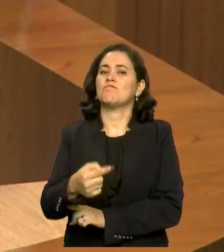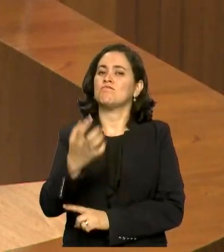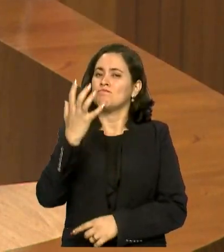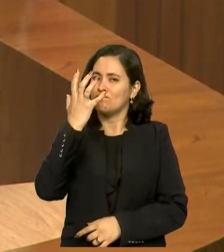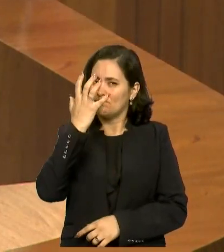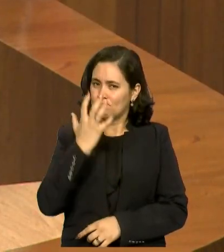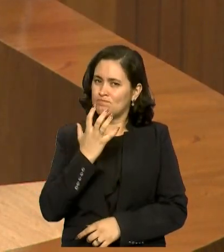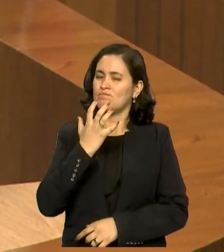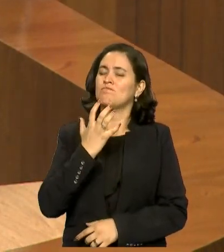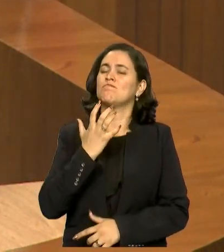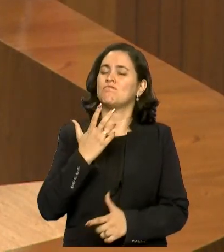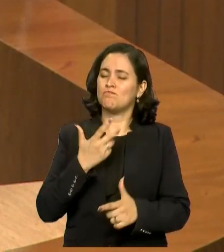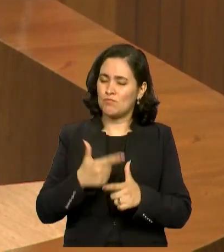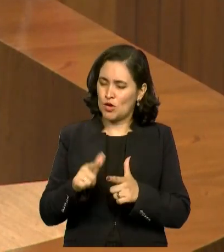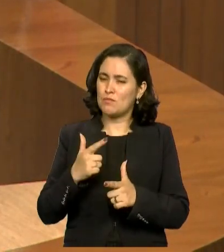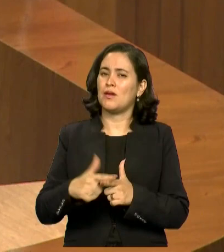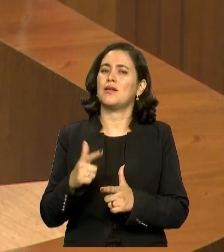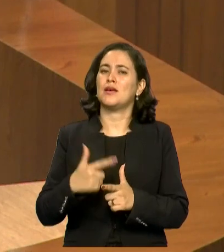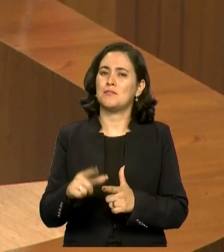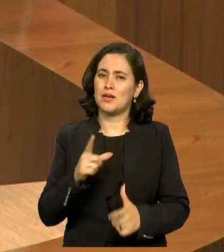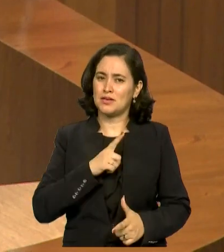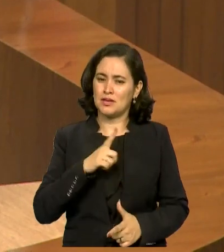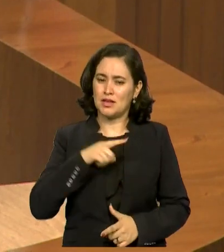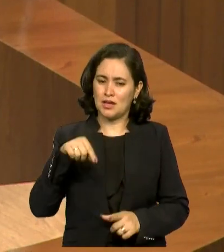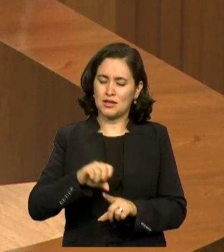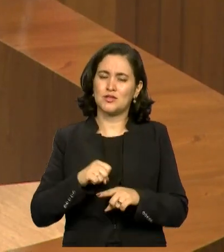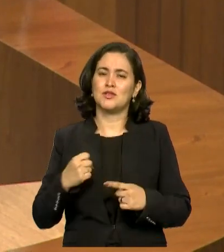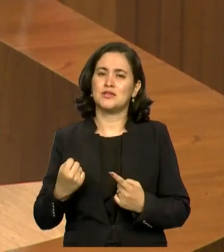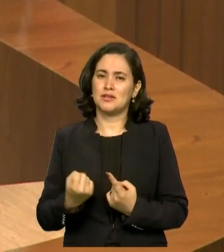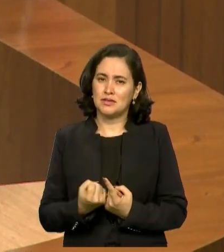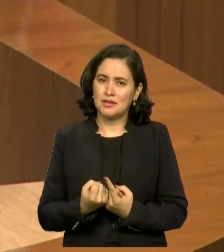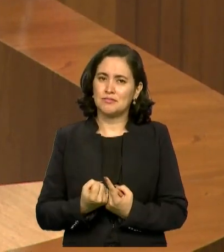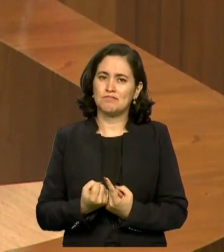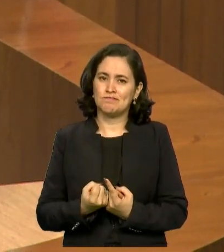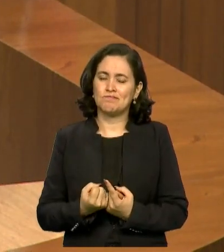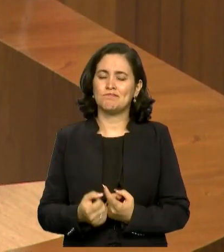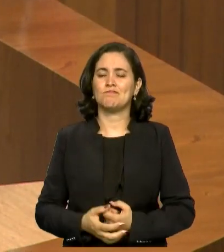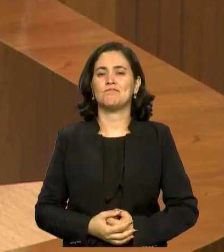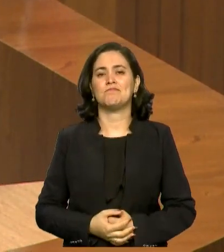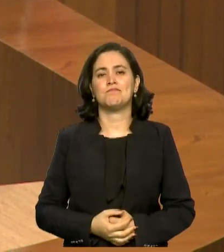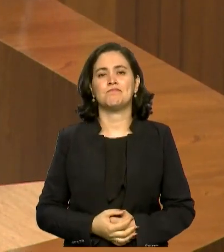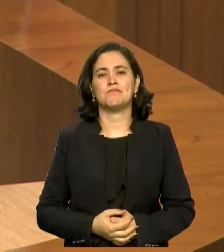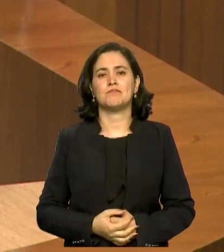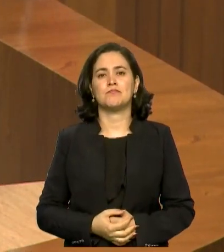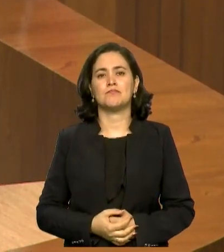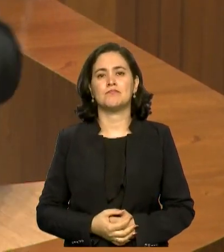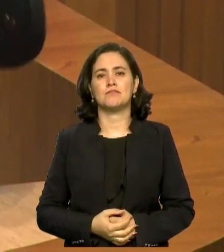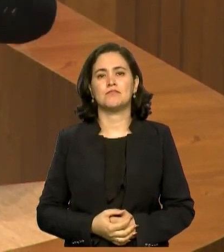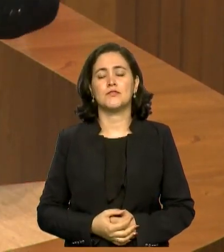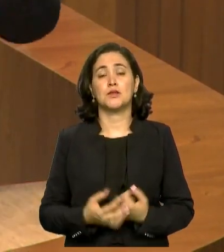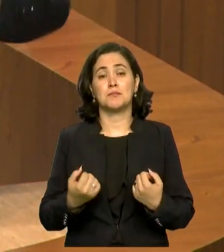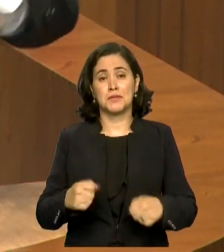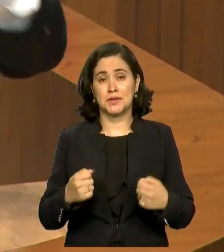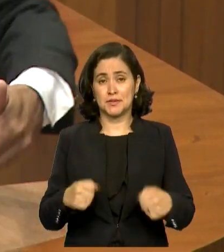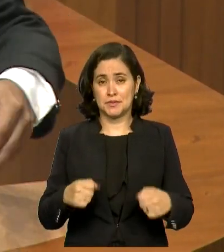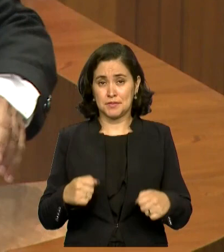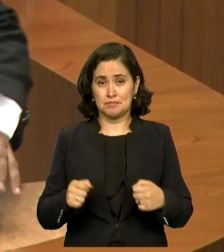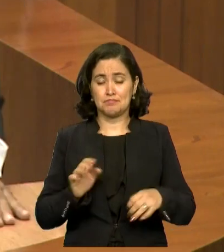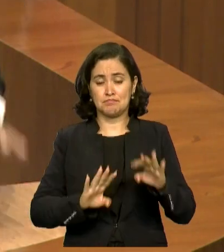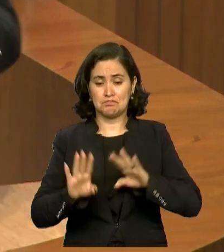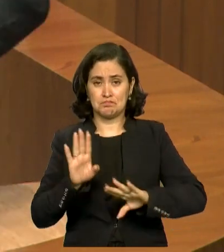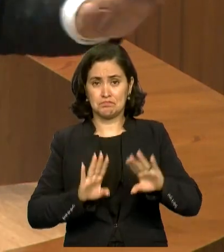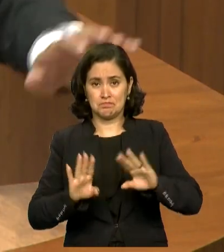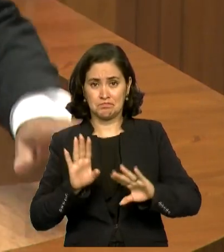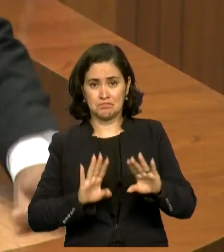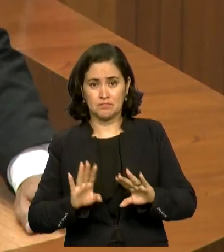os problemas que nós enfrentamos na nossa sociedade. Pode ter certeza disso. Não podemos deixar de tocar nesses pontos. Não sou contra o